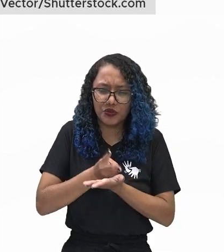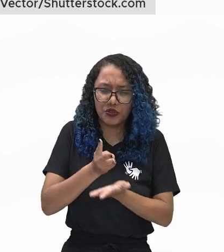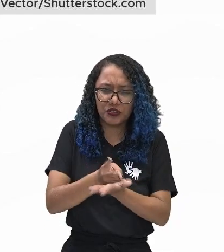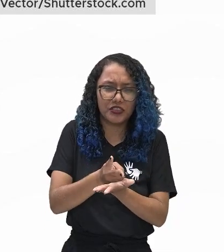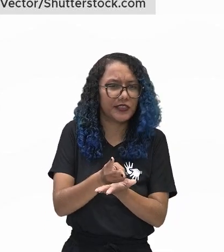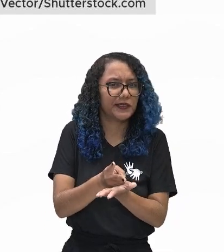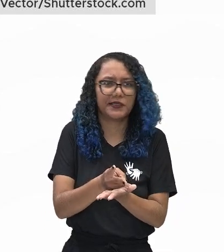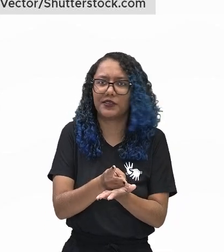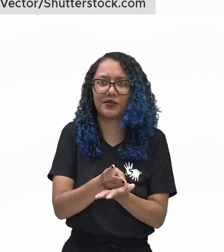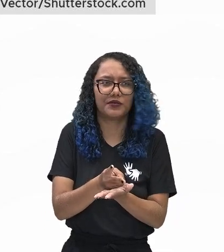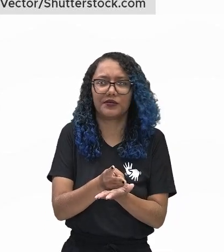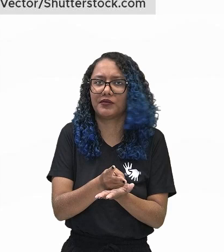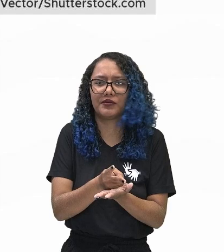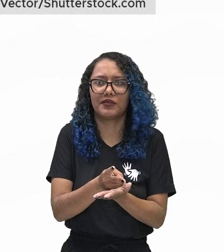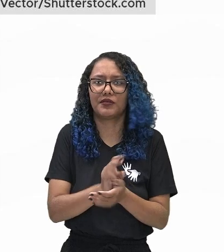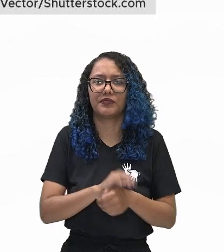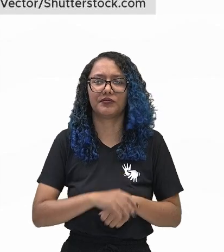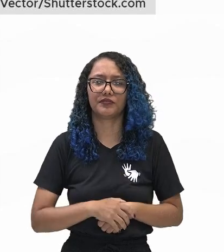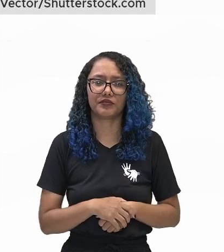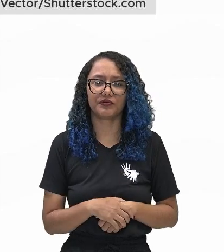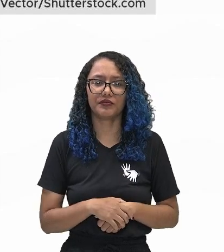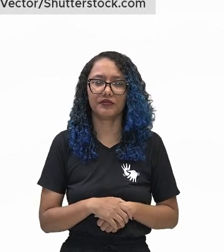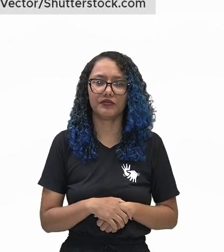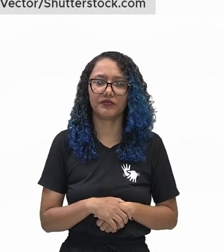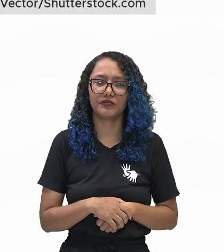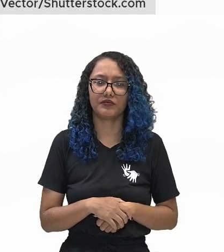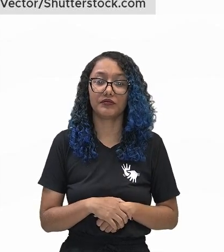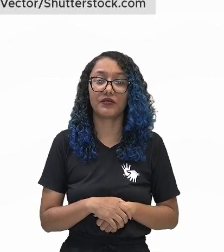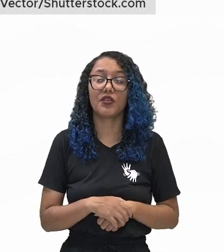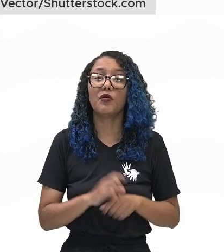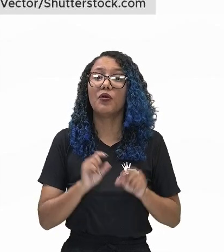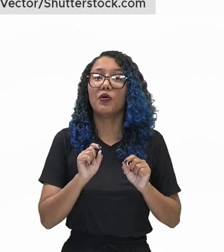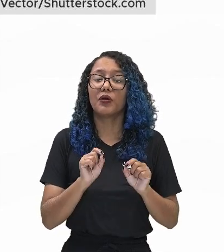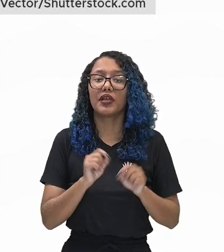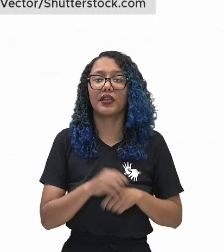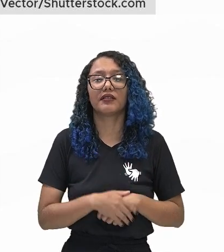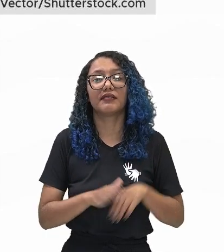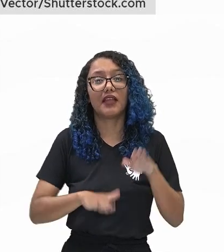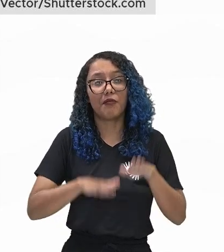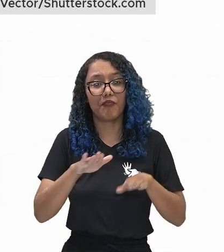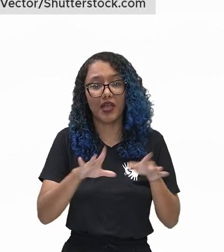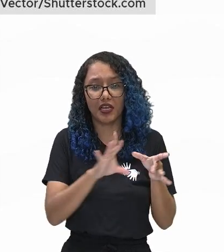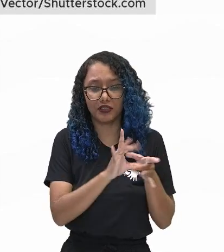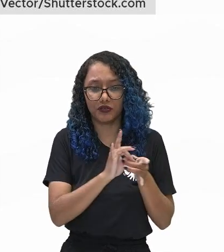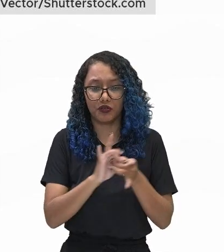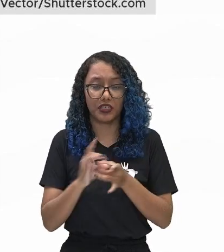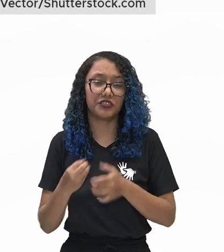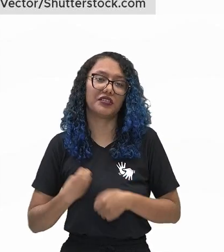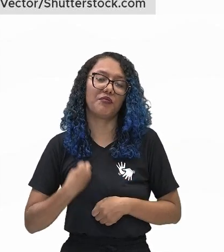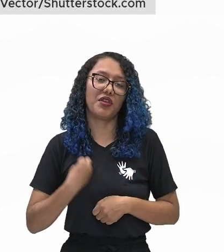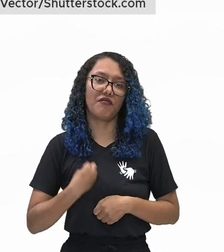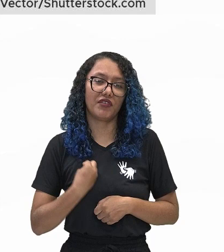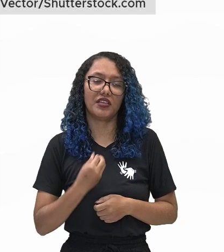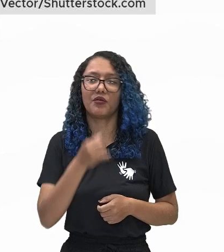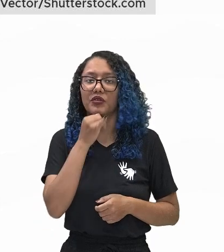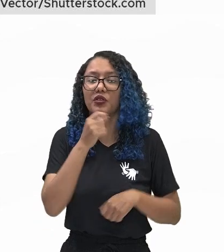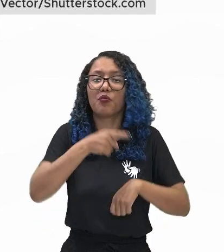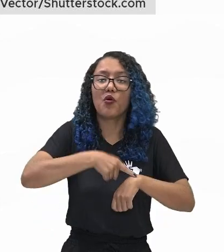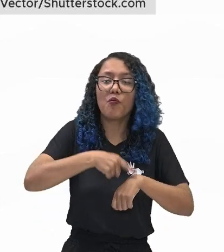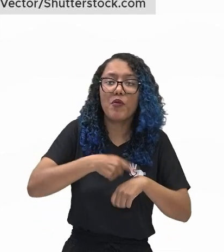é condicionada às circunstâncias históricas da minha existência. Em que momento eu nasci,